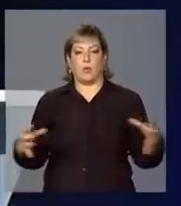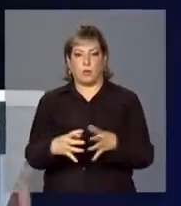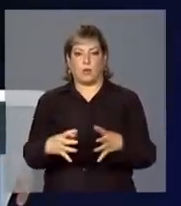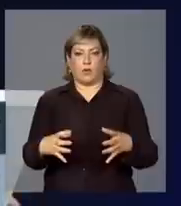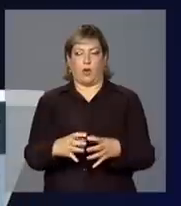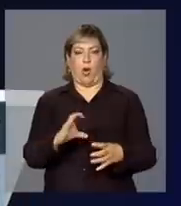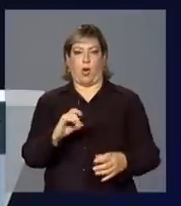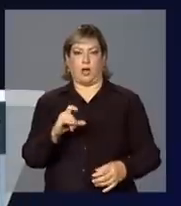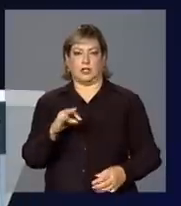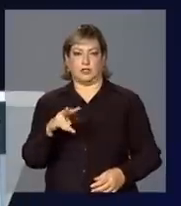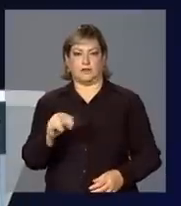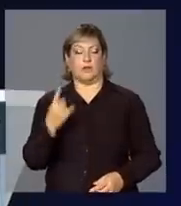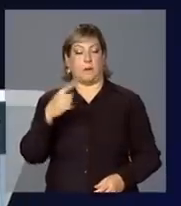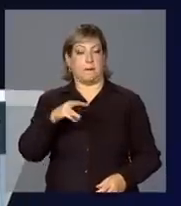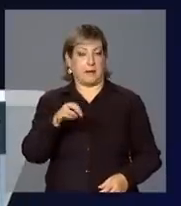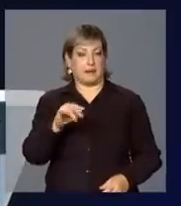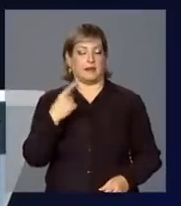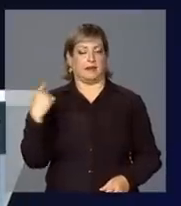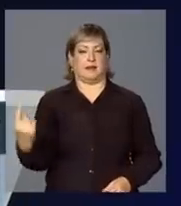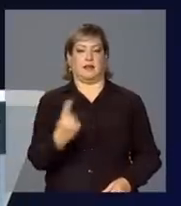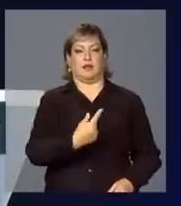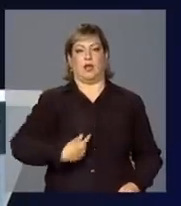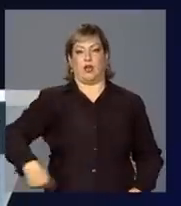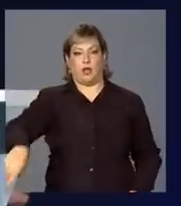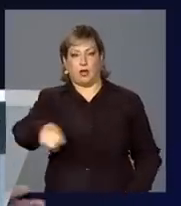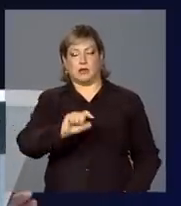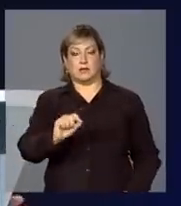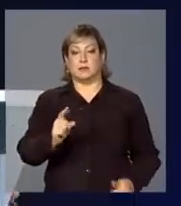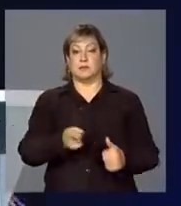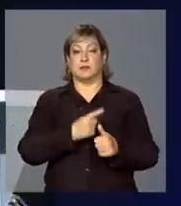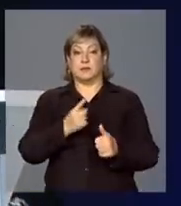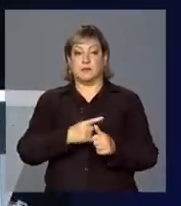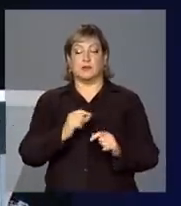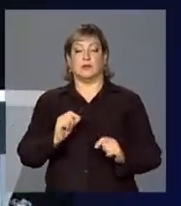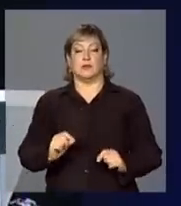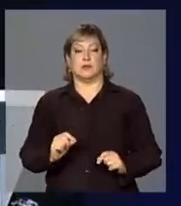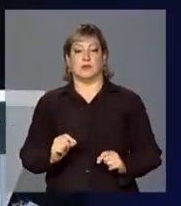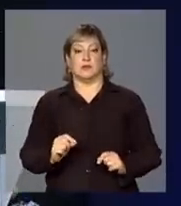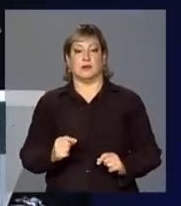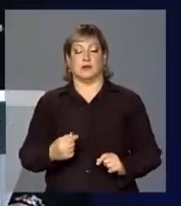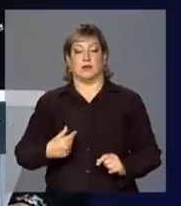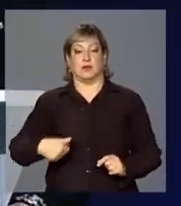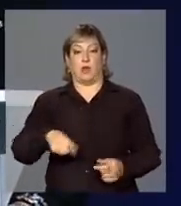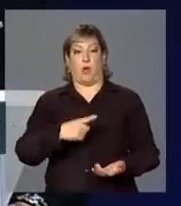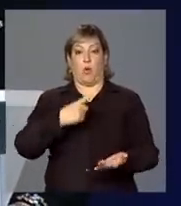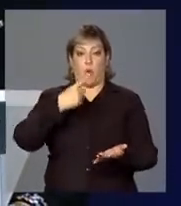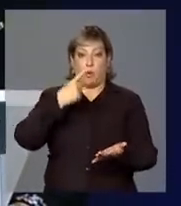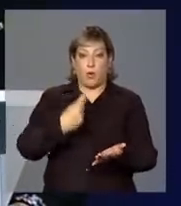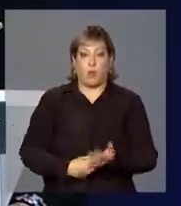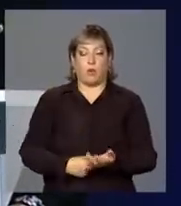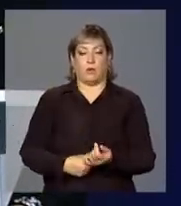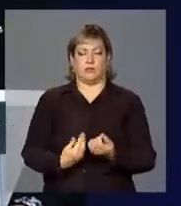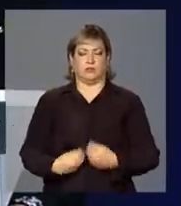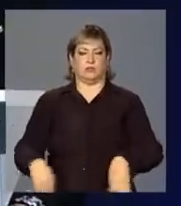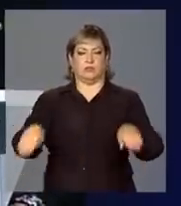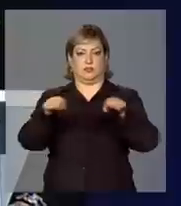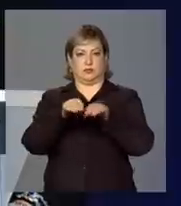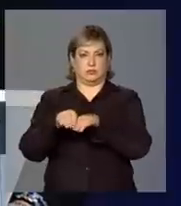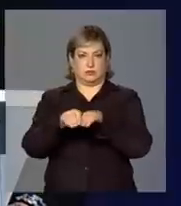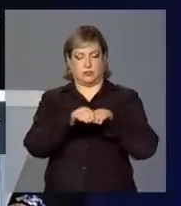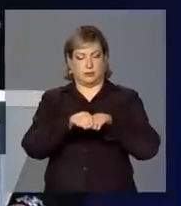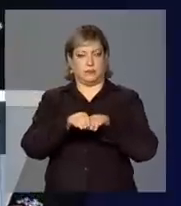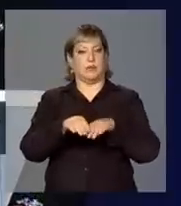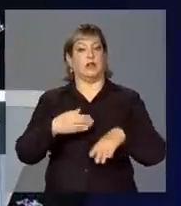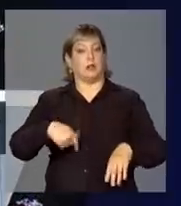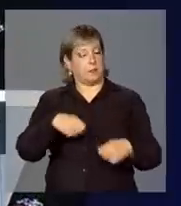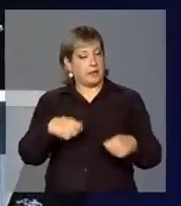meta de cada um de nós. Primeiro é o compromisso com a competitividade. Nós temos